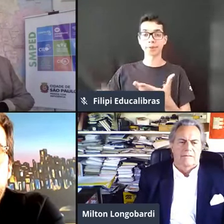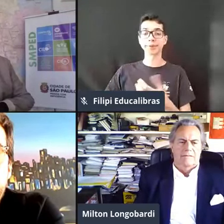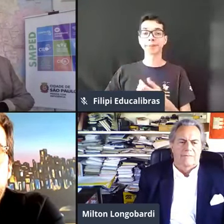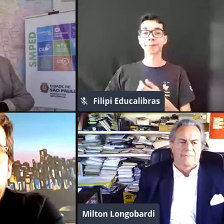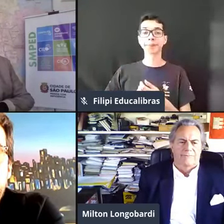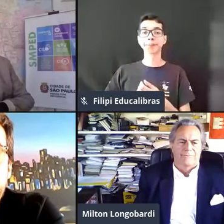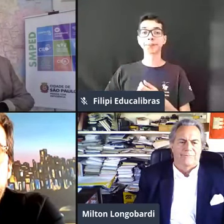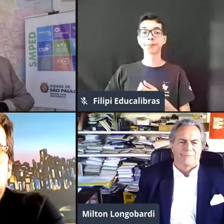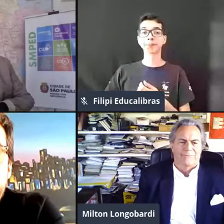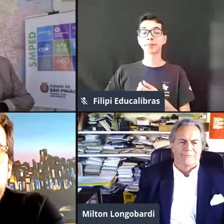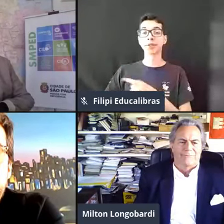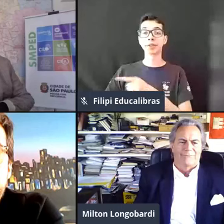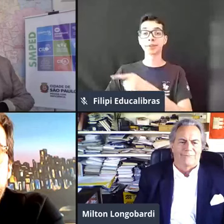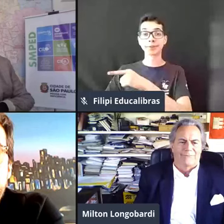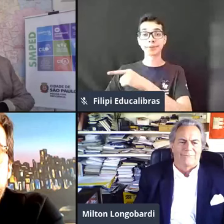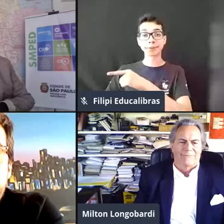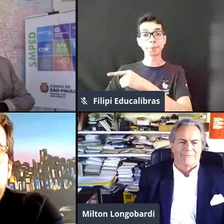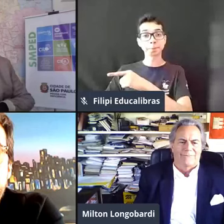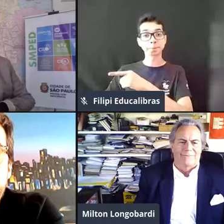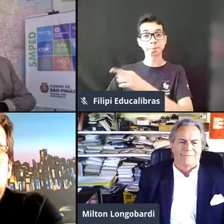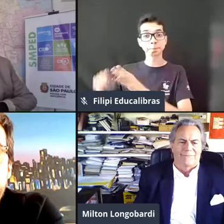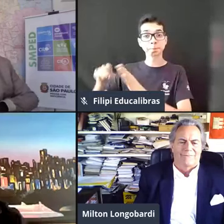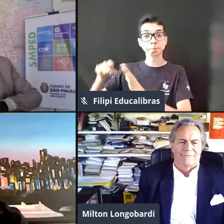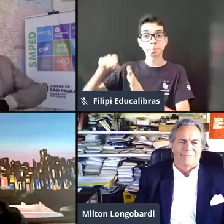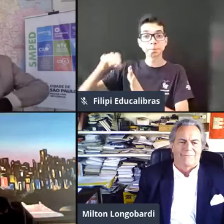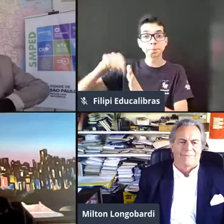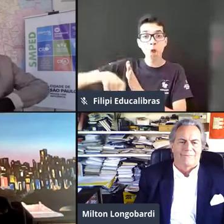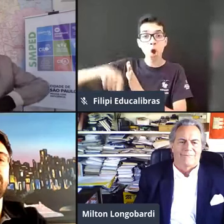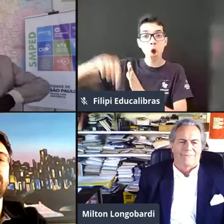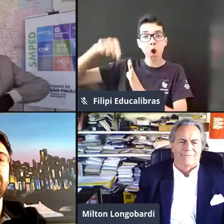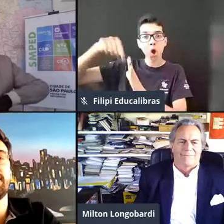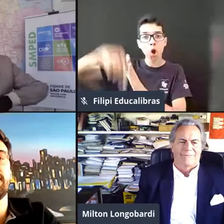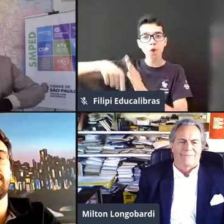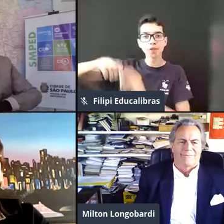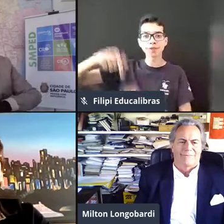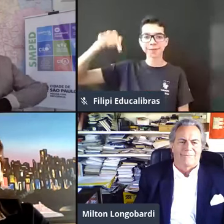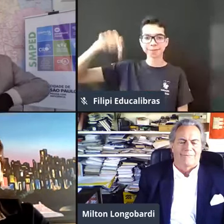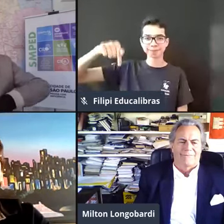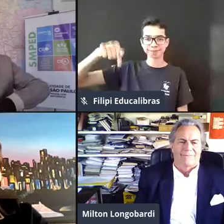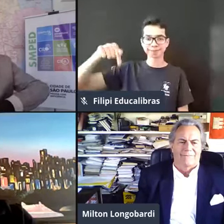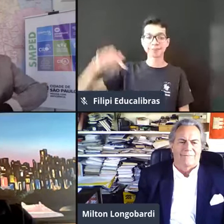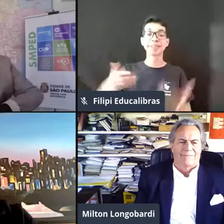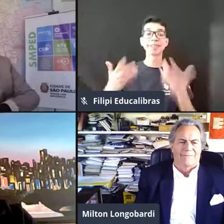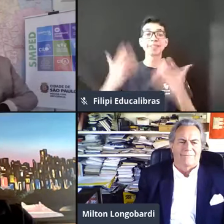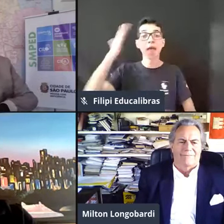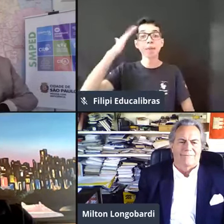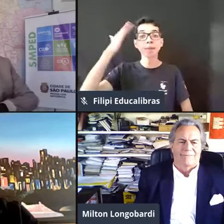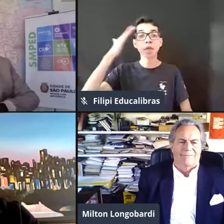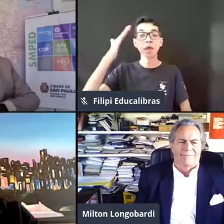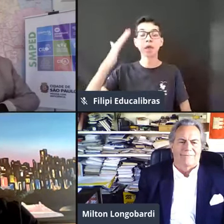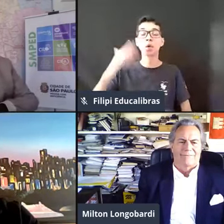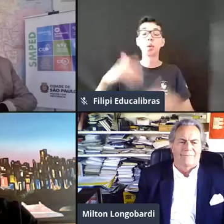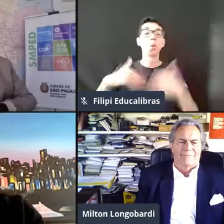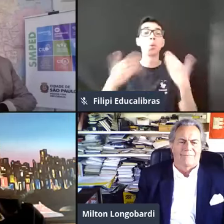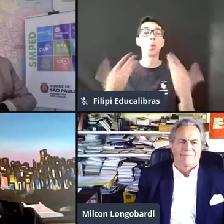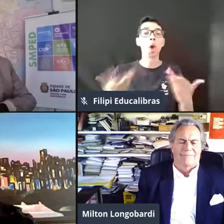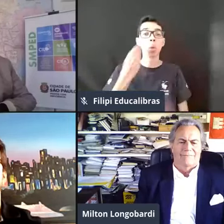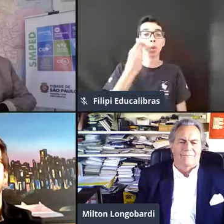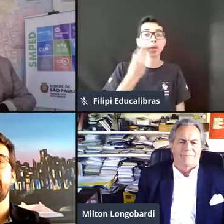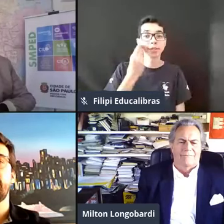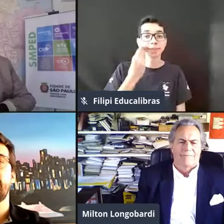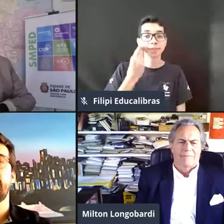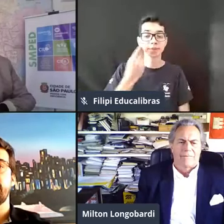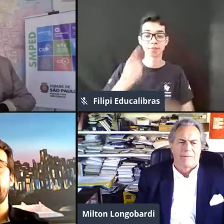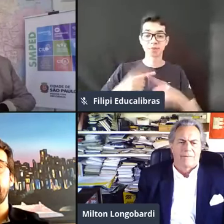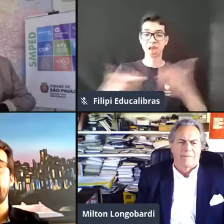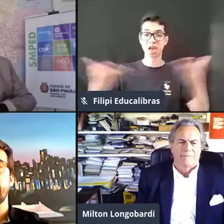Me conta um pouco mais sobre. Eu quero saber sobre a sua experiência, sua visão dessa crise,